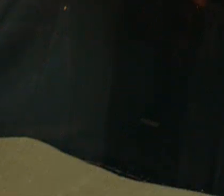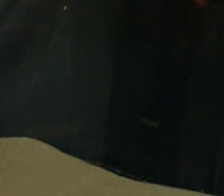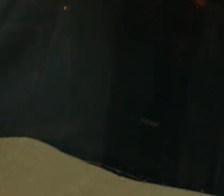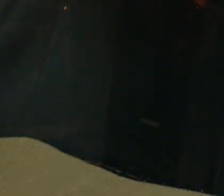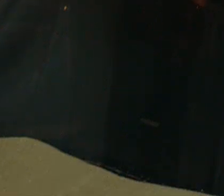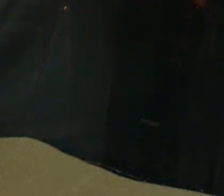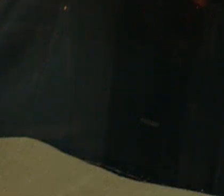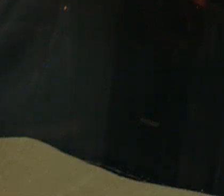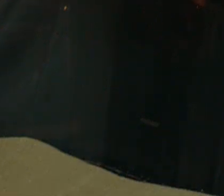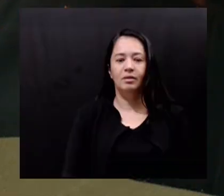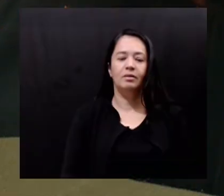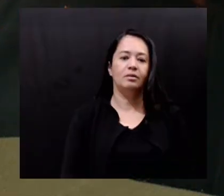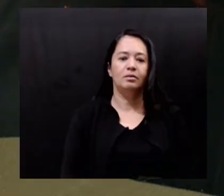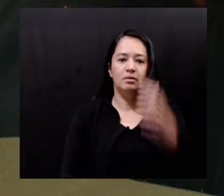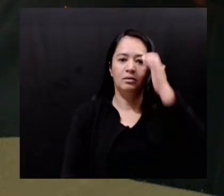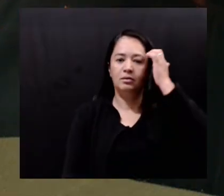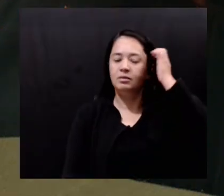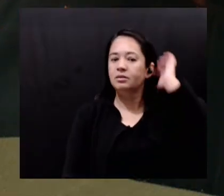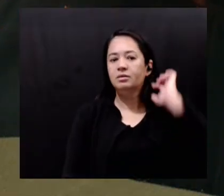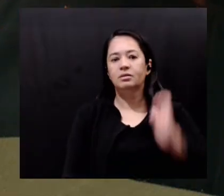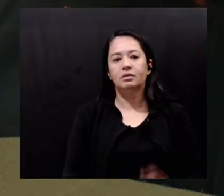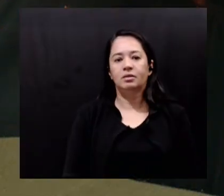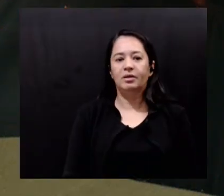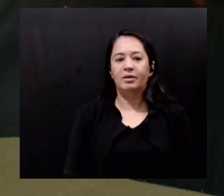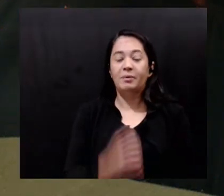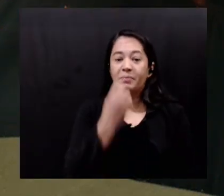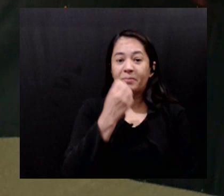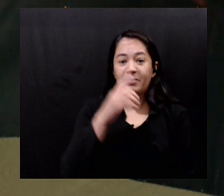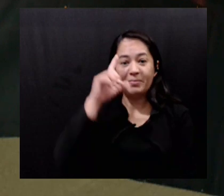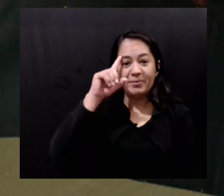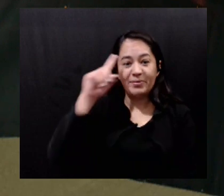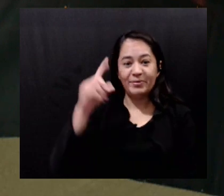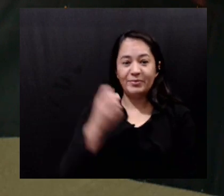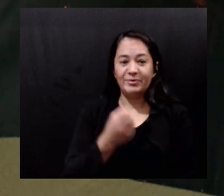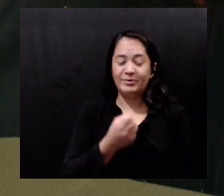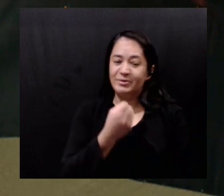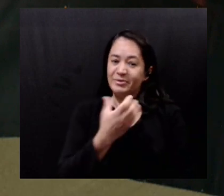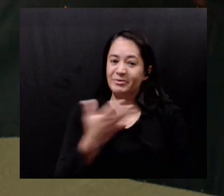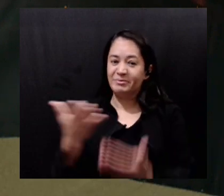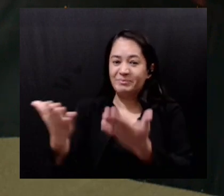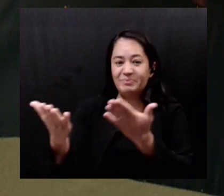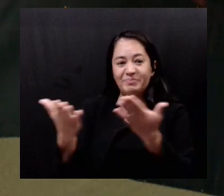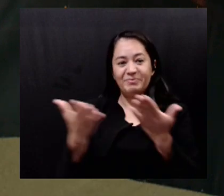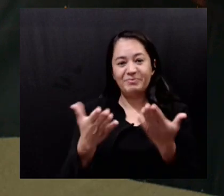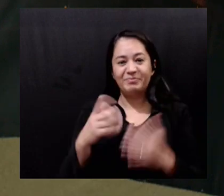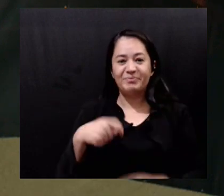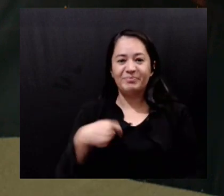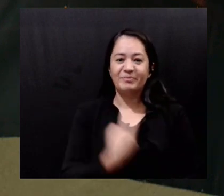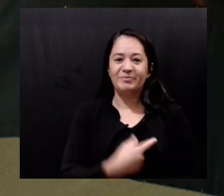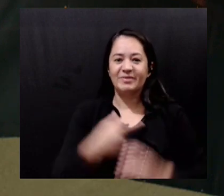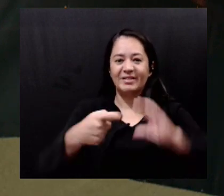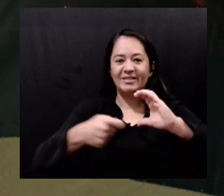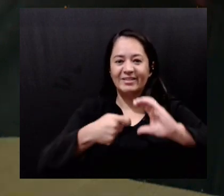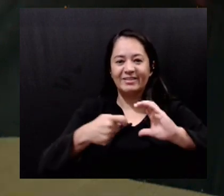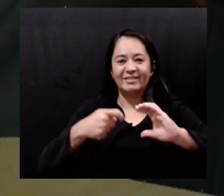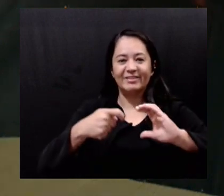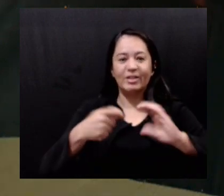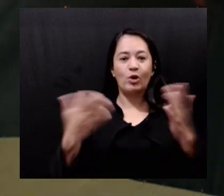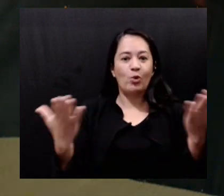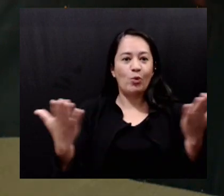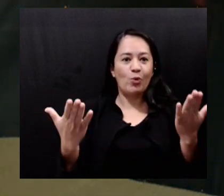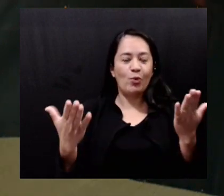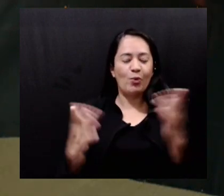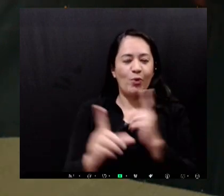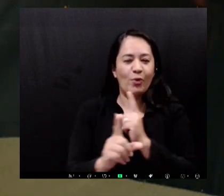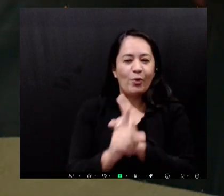Olá, bom dia! Seja muito bem-vindo, muito bem-vinda ao nosso Estúdio Câmara, nosso encontro diário aqui